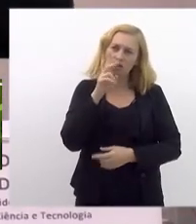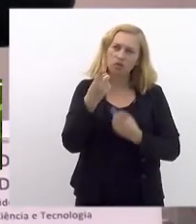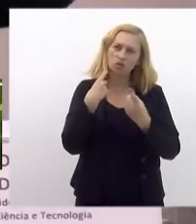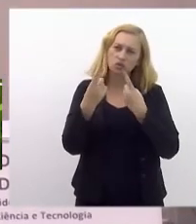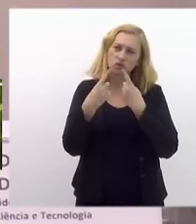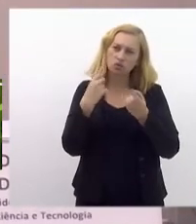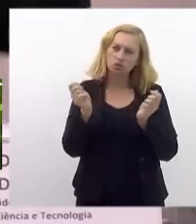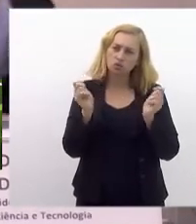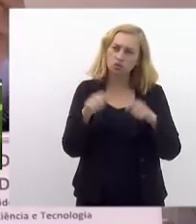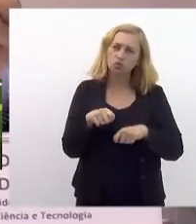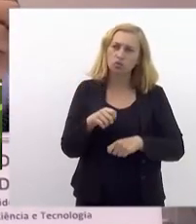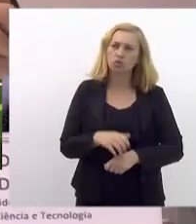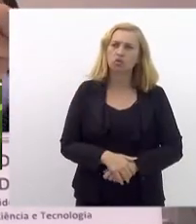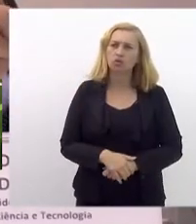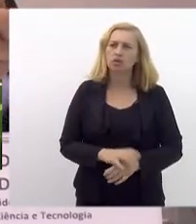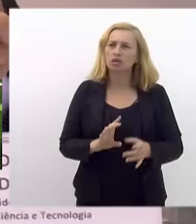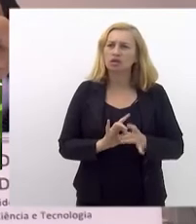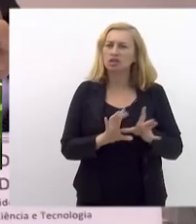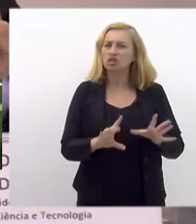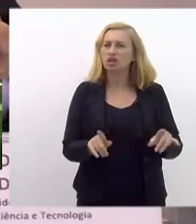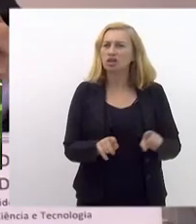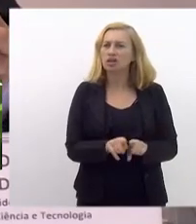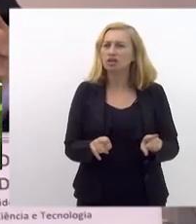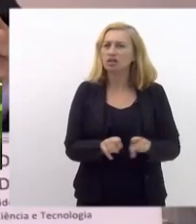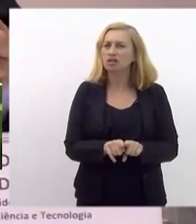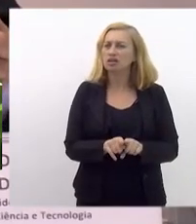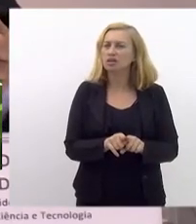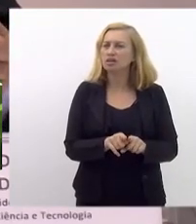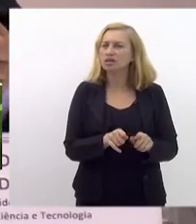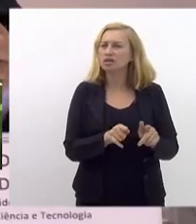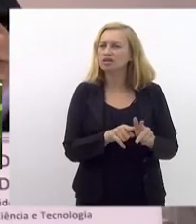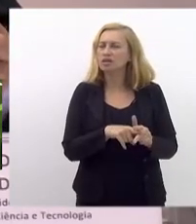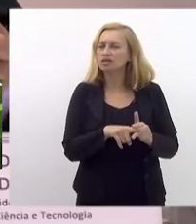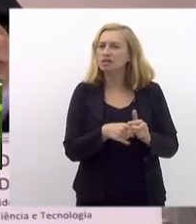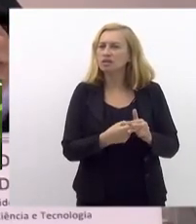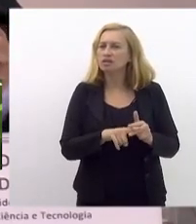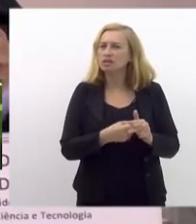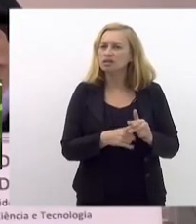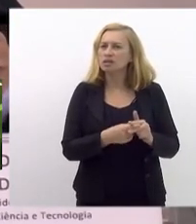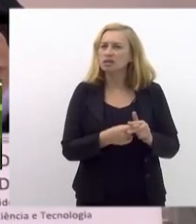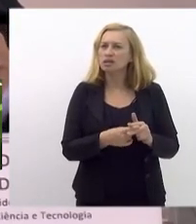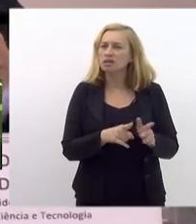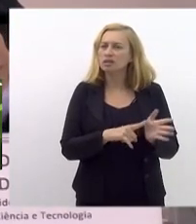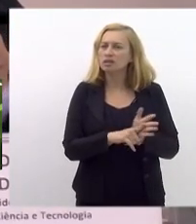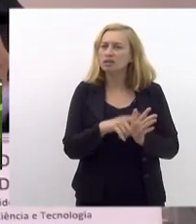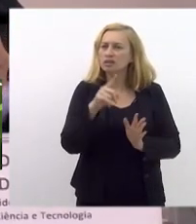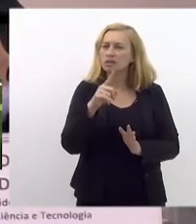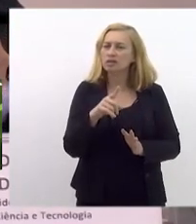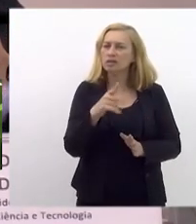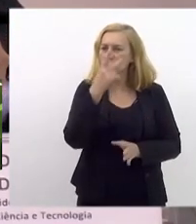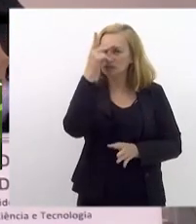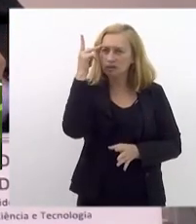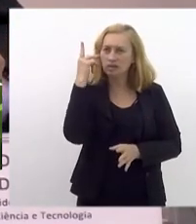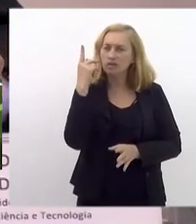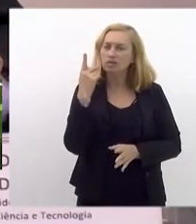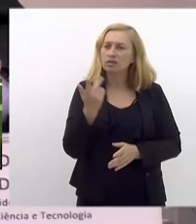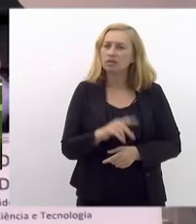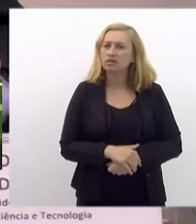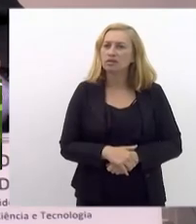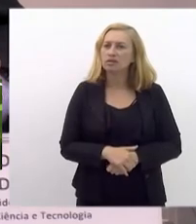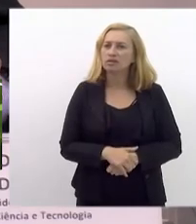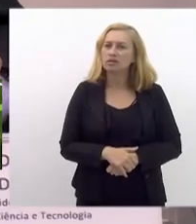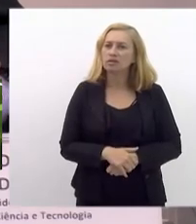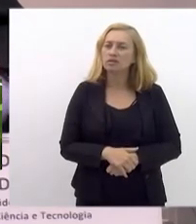só a possibilidade de deixar isso também, a regulamentação da participação desses pesquisadores, né? Deixar isso também a critério